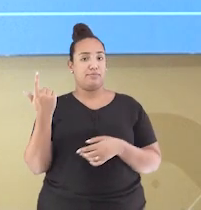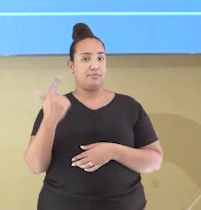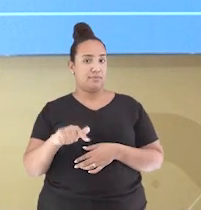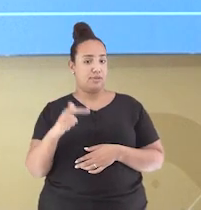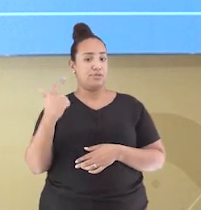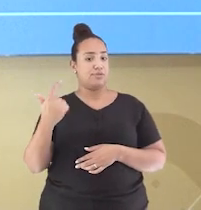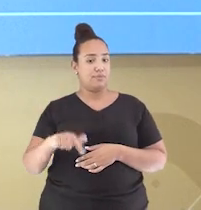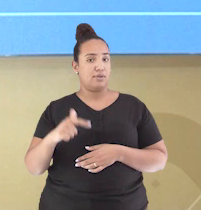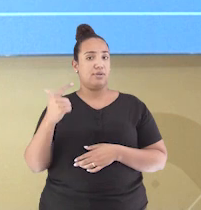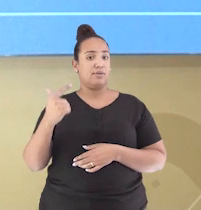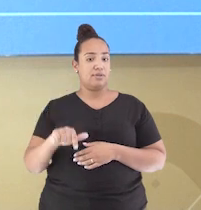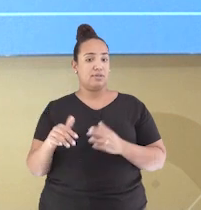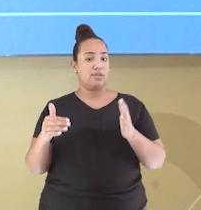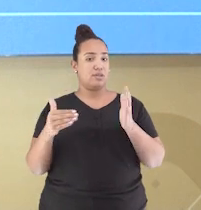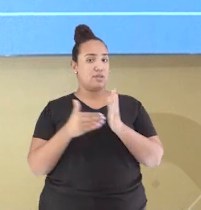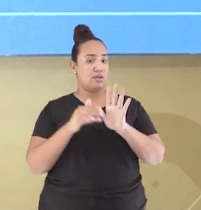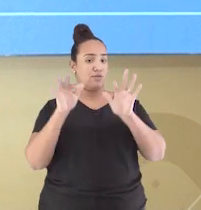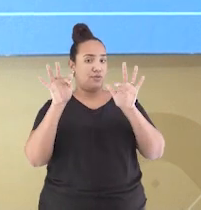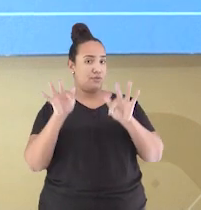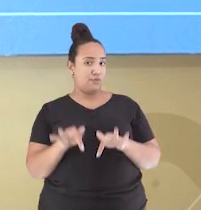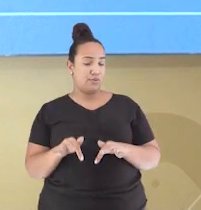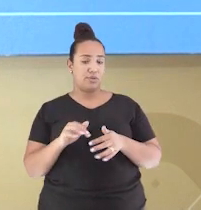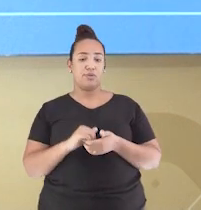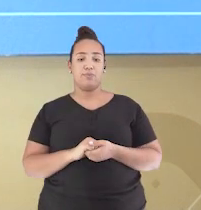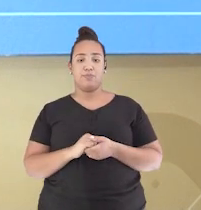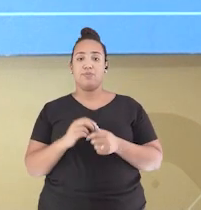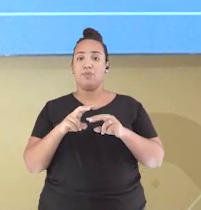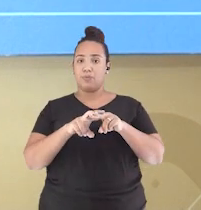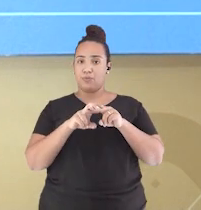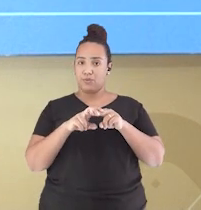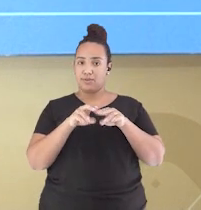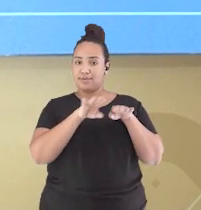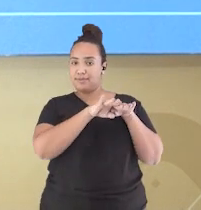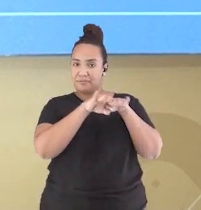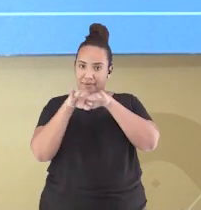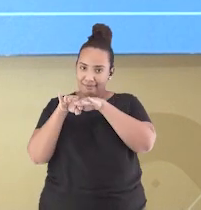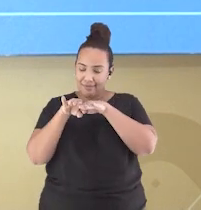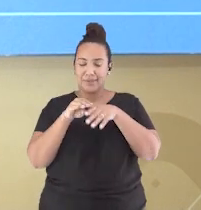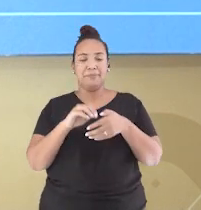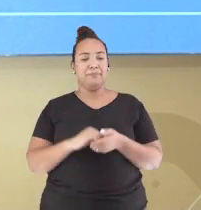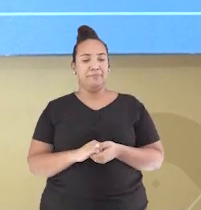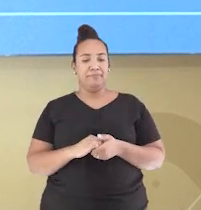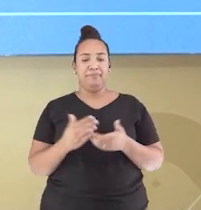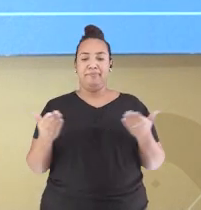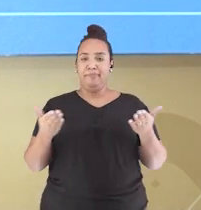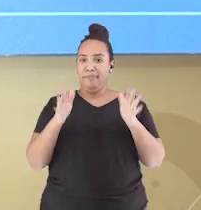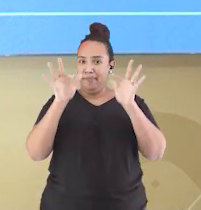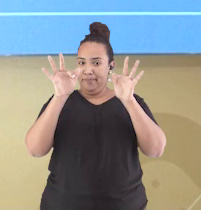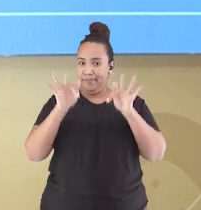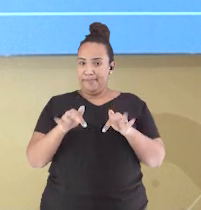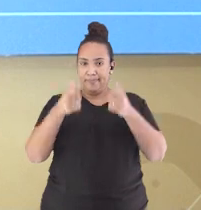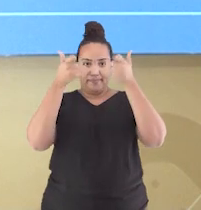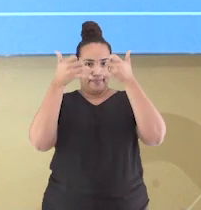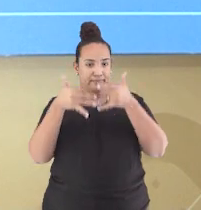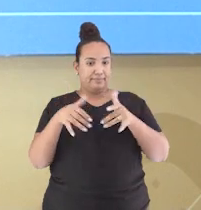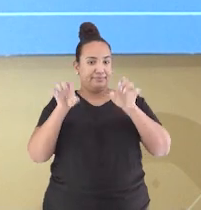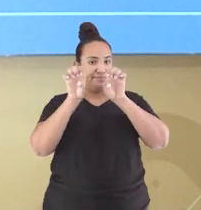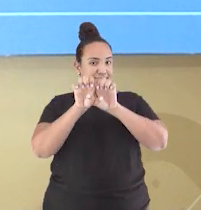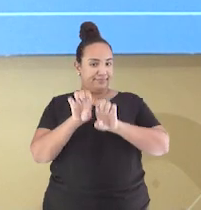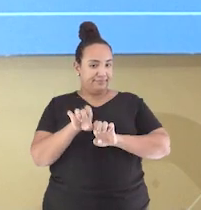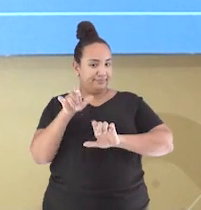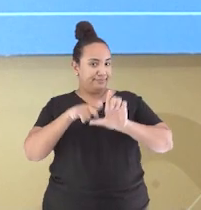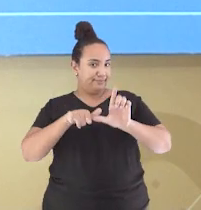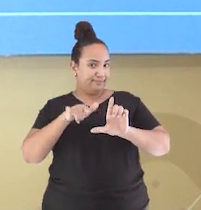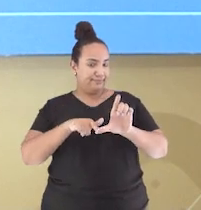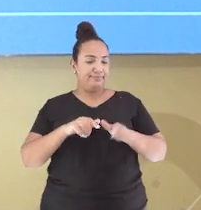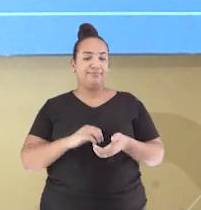a repetir e vai repetindo até o final. Por isso, é um padrão de 12 compassos. E para finalizar, vou falar da estrutura da